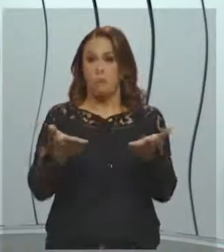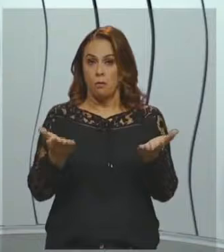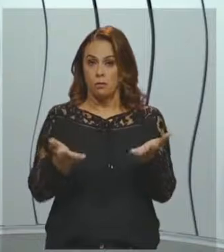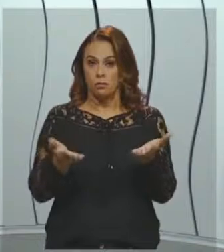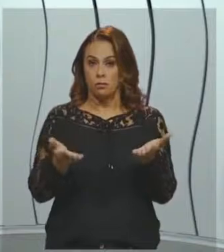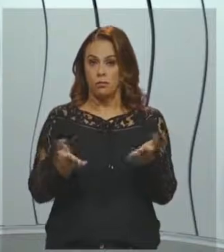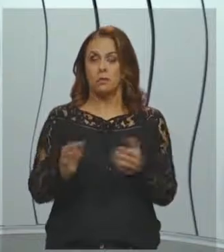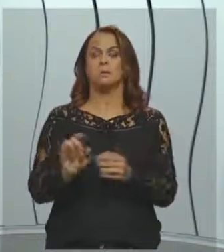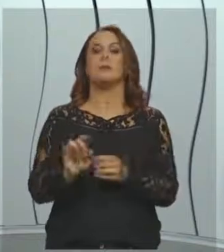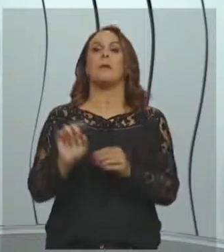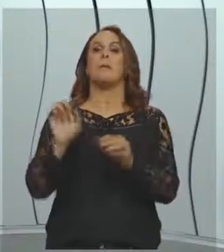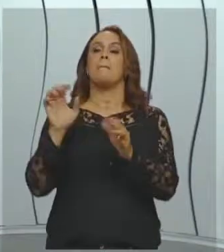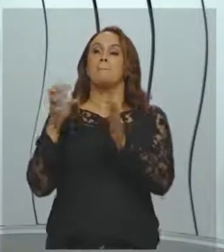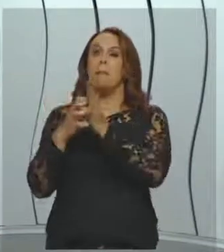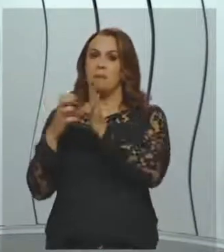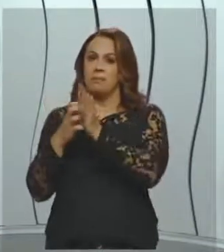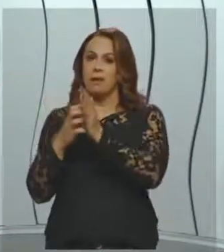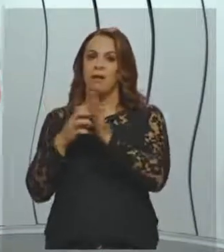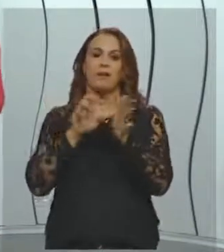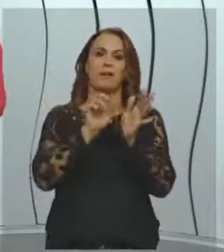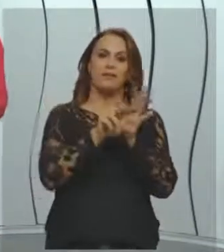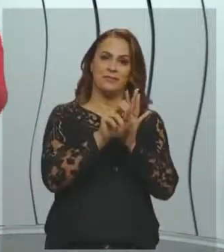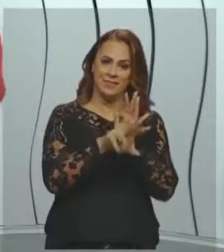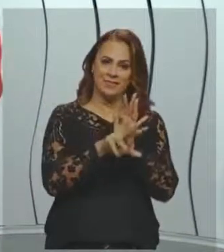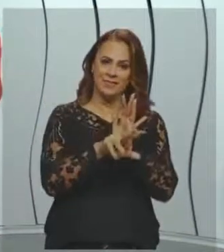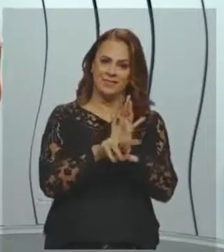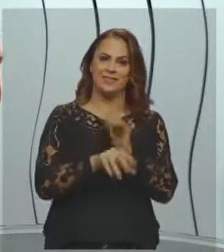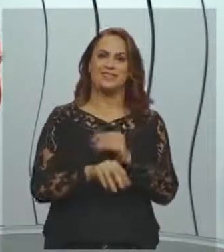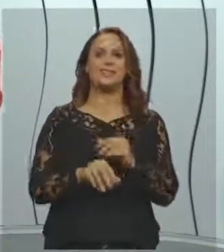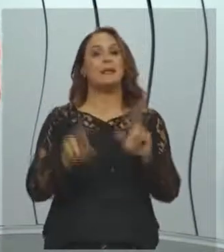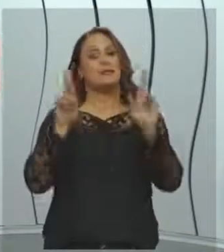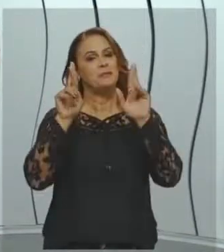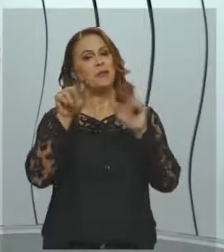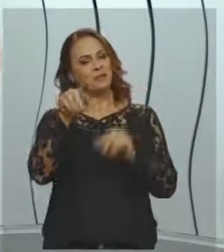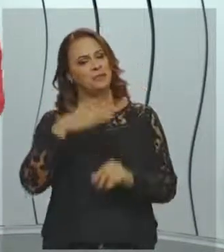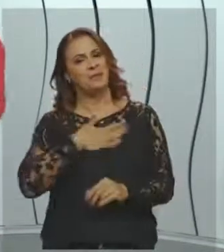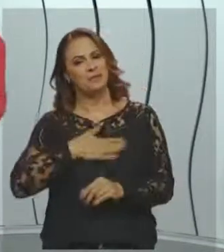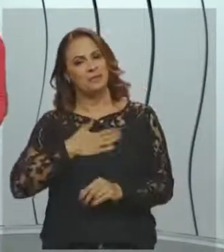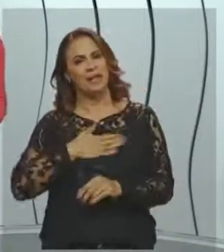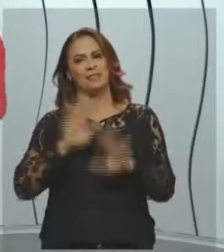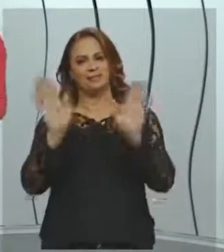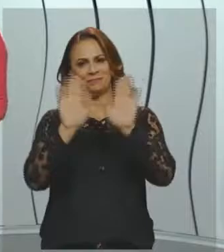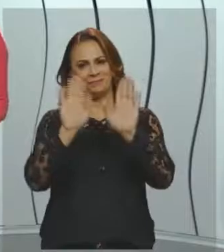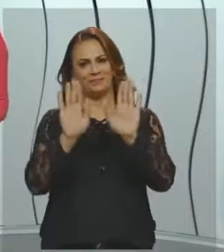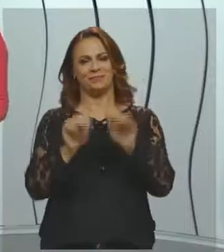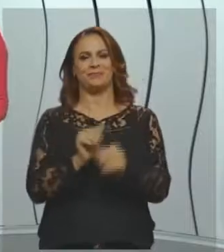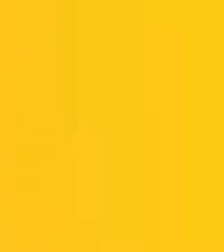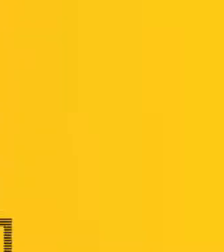bactérias e vírus. Espero que você tenha gostado. Até a próxima. Te aguardo.